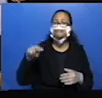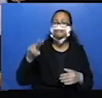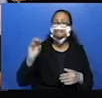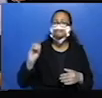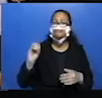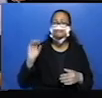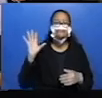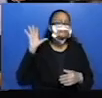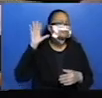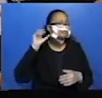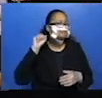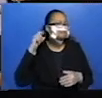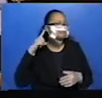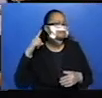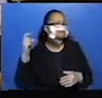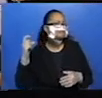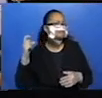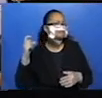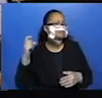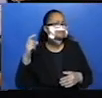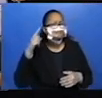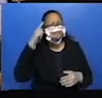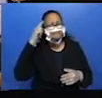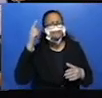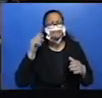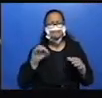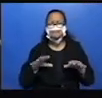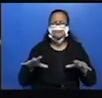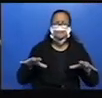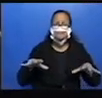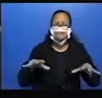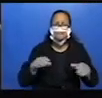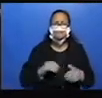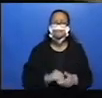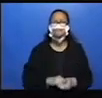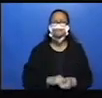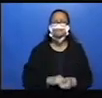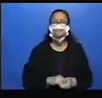barulho, pensou que era um monstro. Lembra? Então vamos lá.